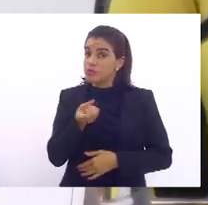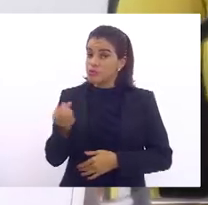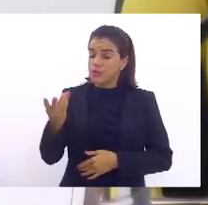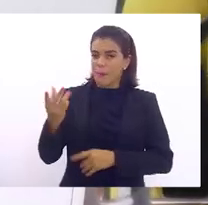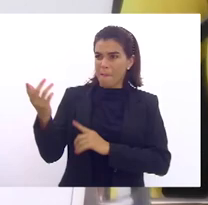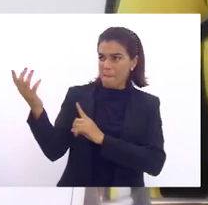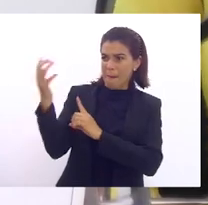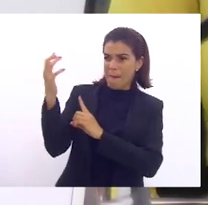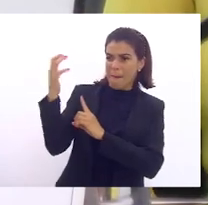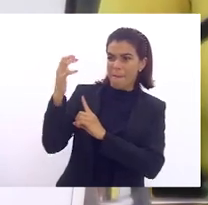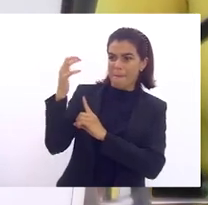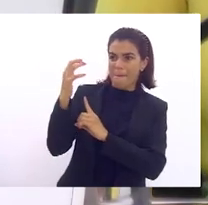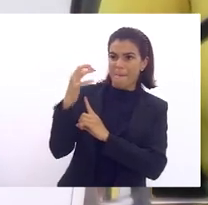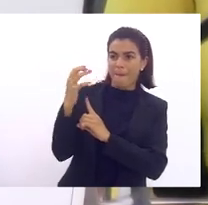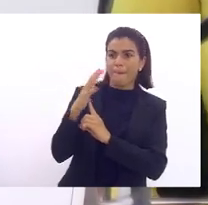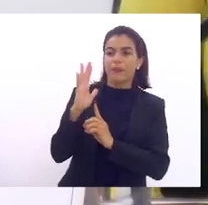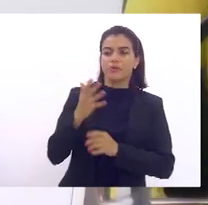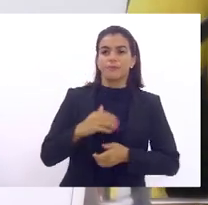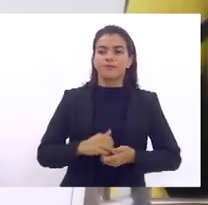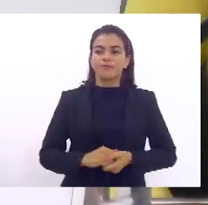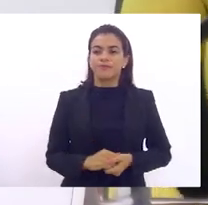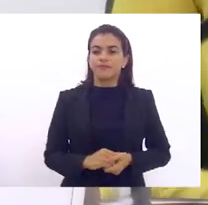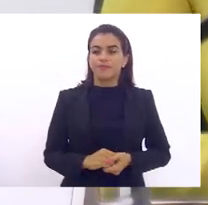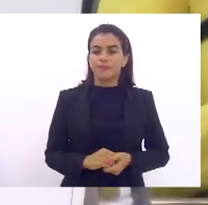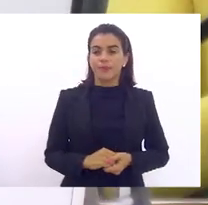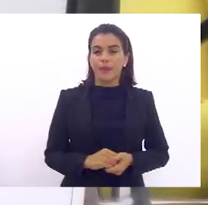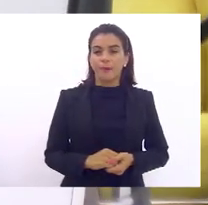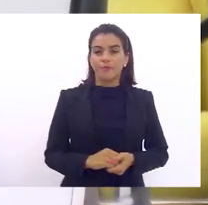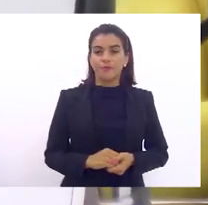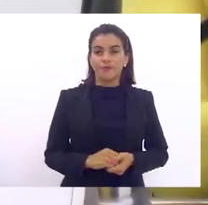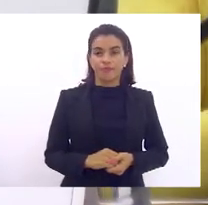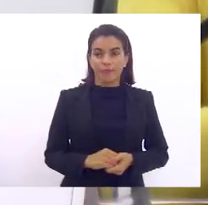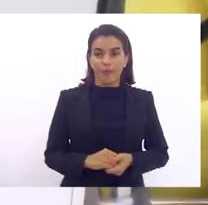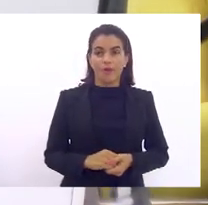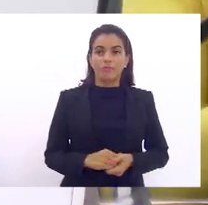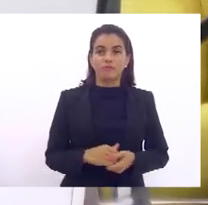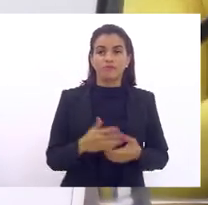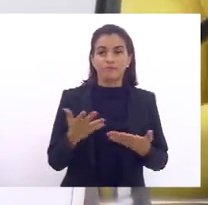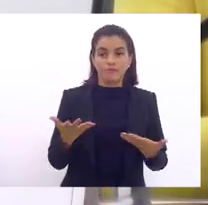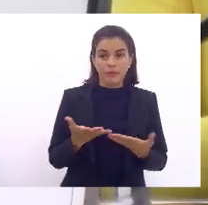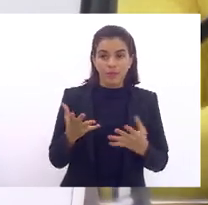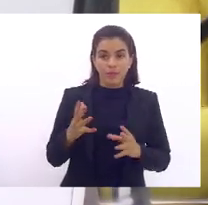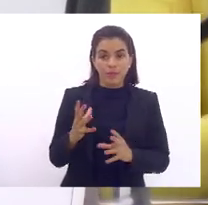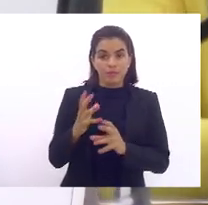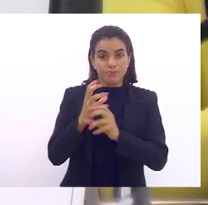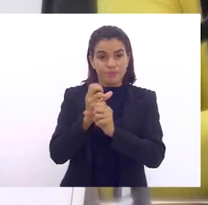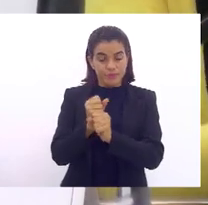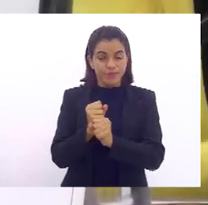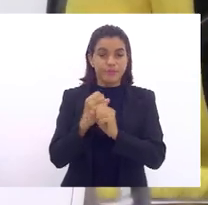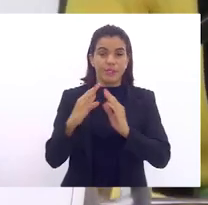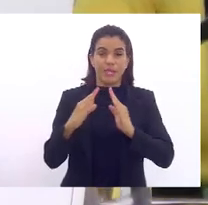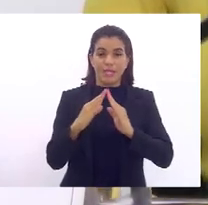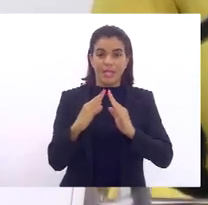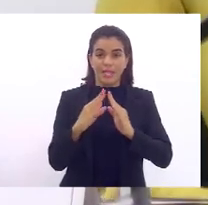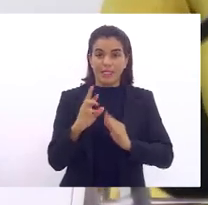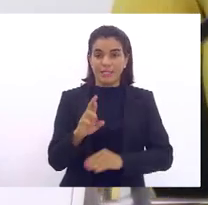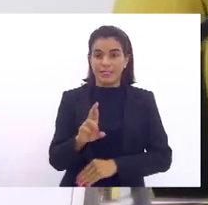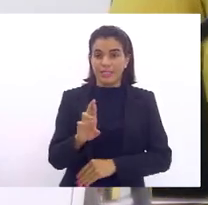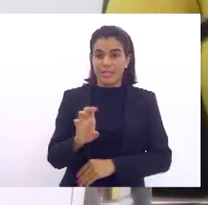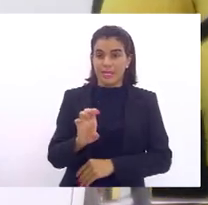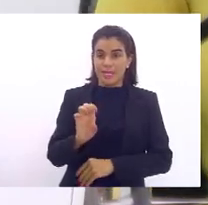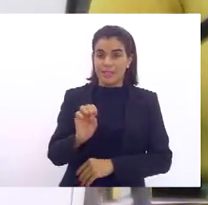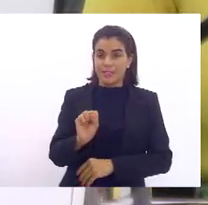ameaça né e Vamos aos dados da da casa resistência que ela existe eh